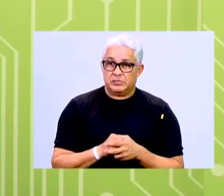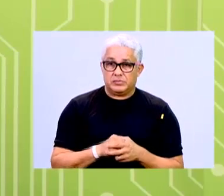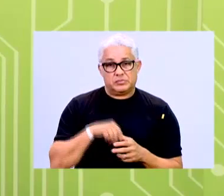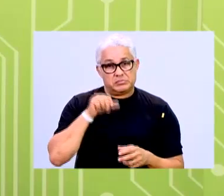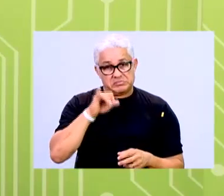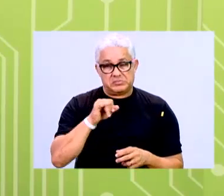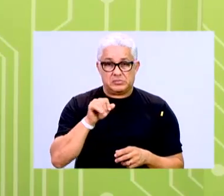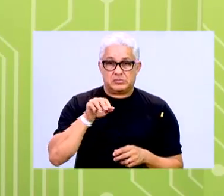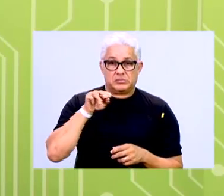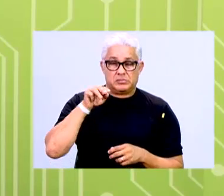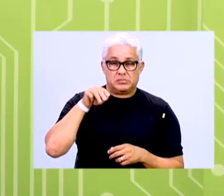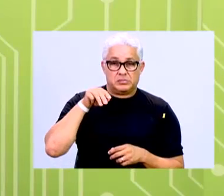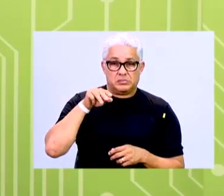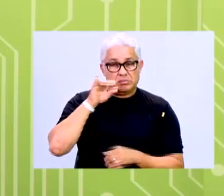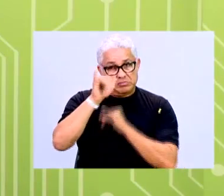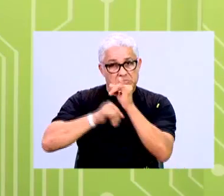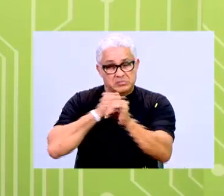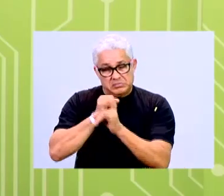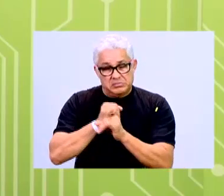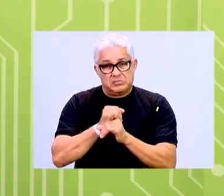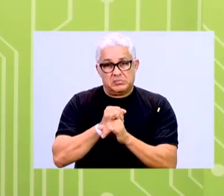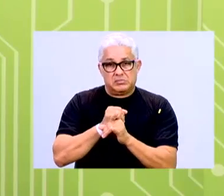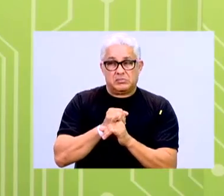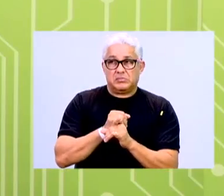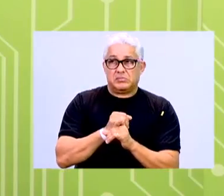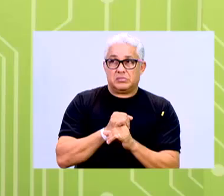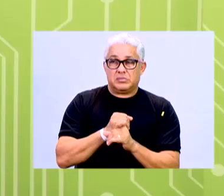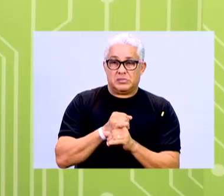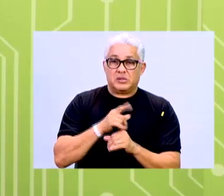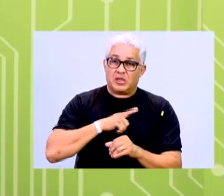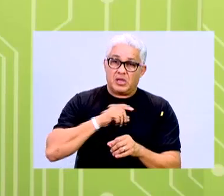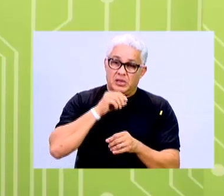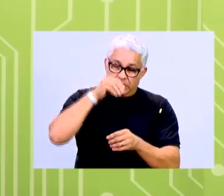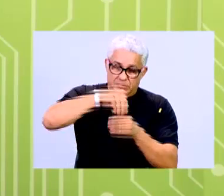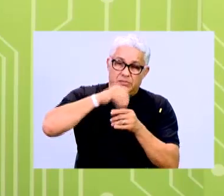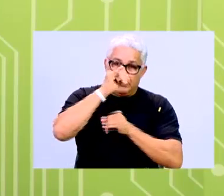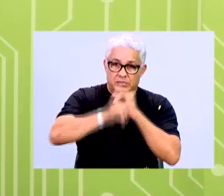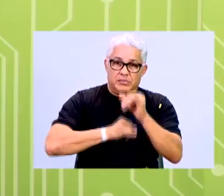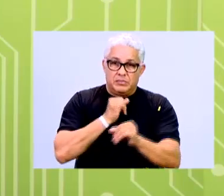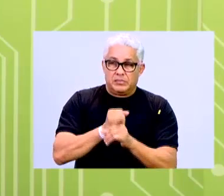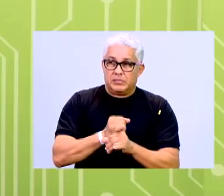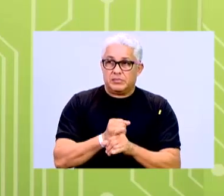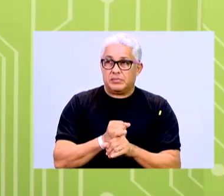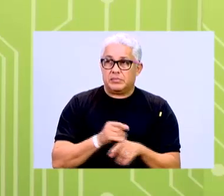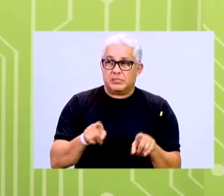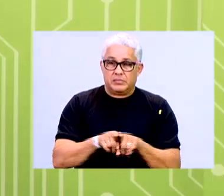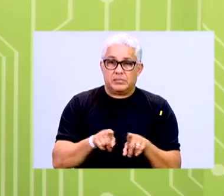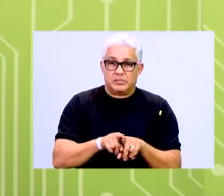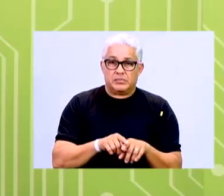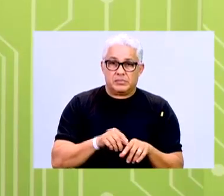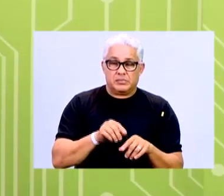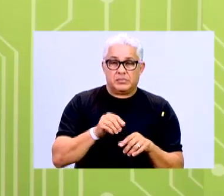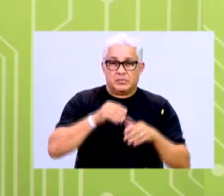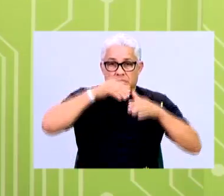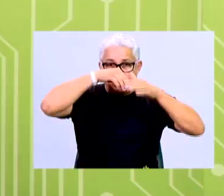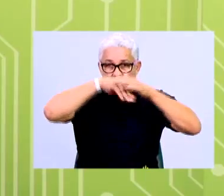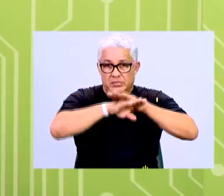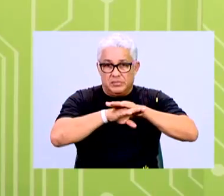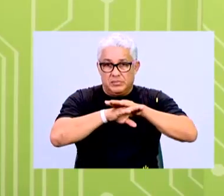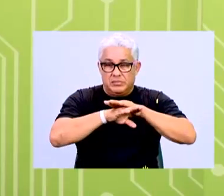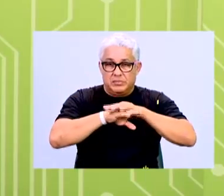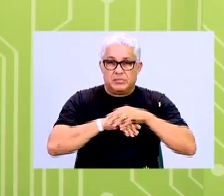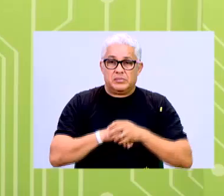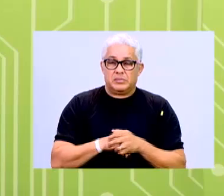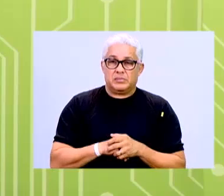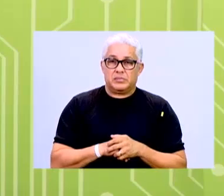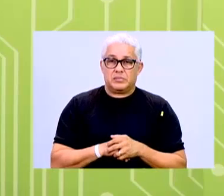web, obviamente, um requisito não funcional é que tem internet. Outra questão, armazenamento. Então,